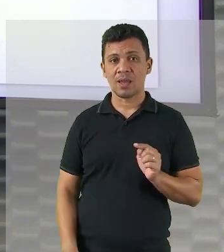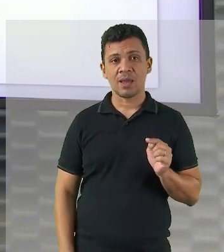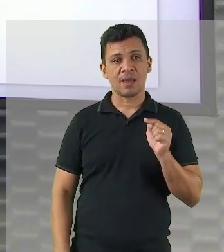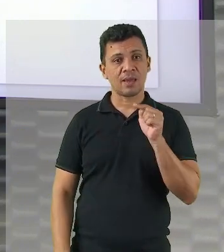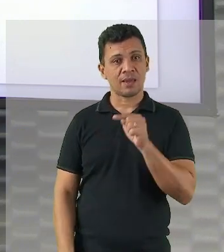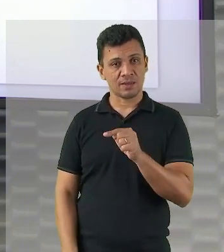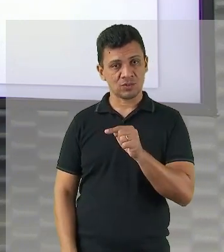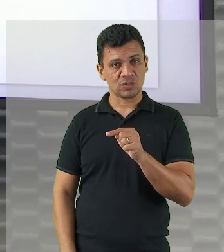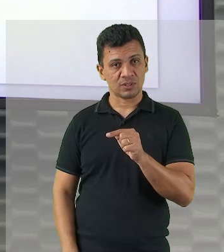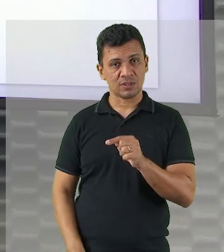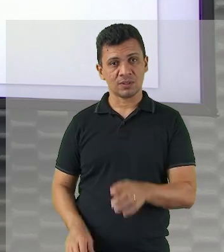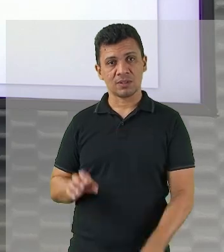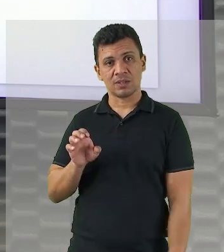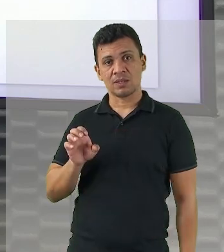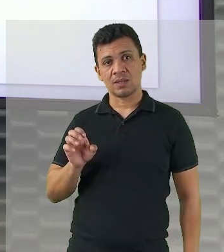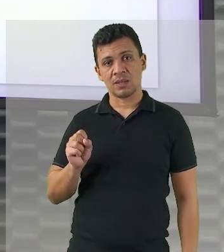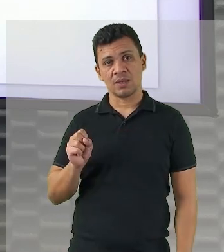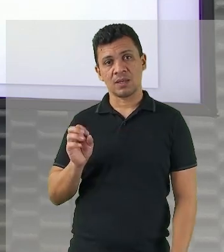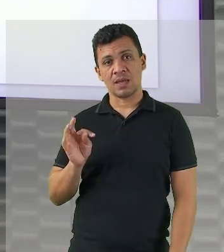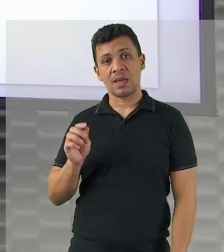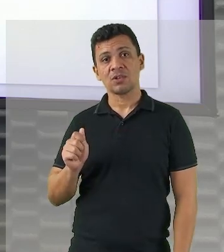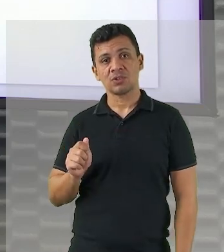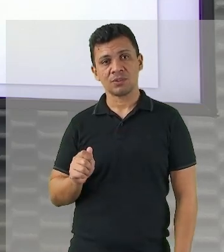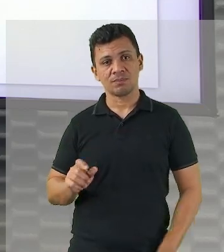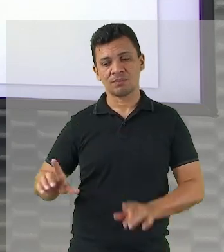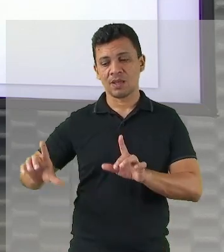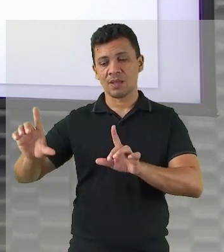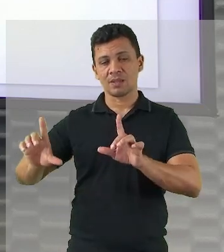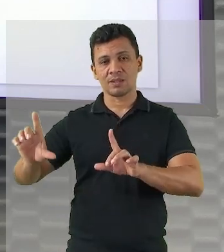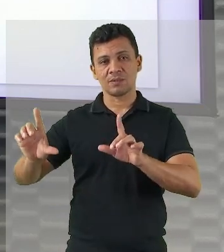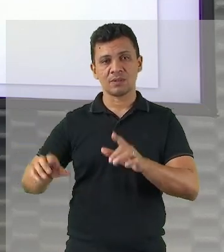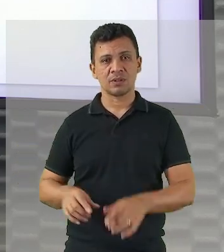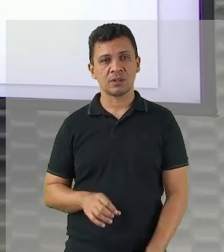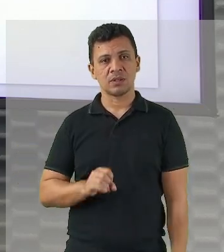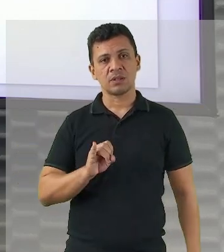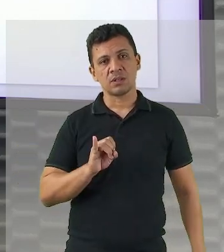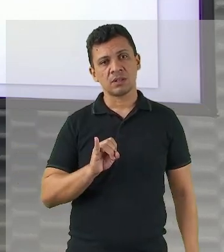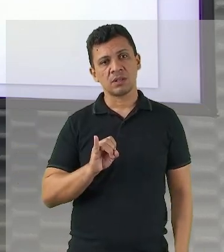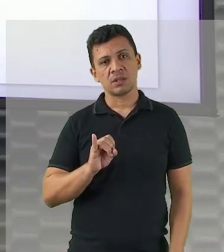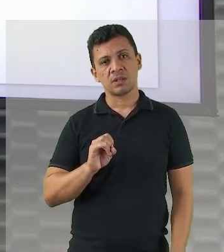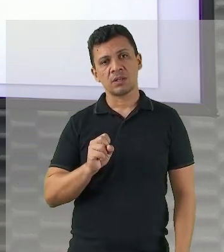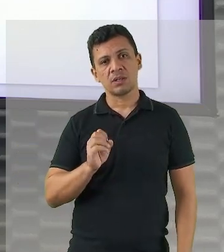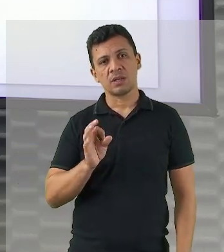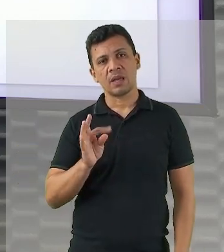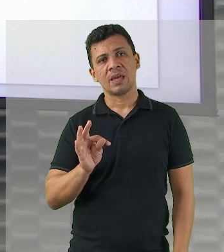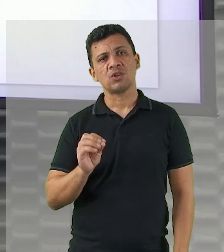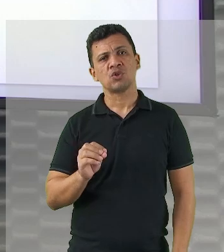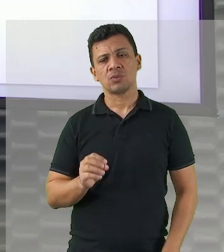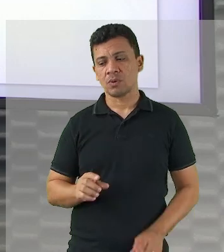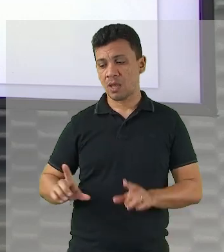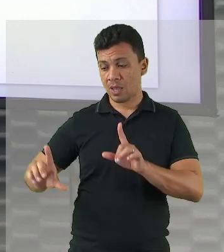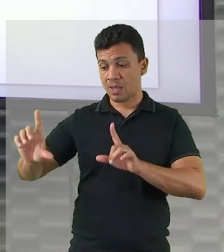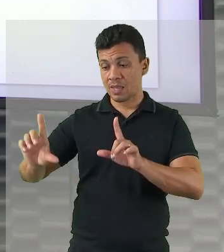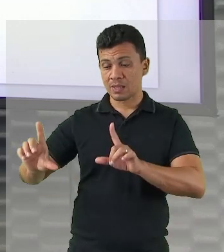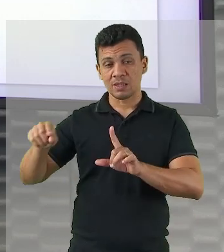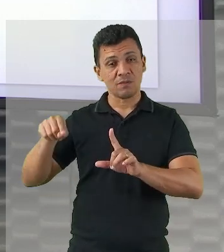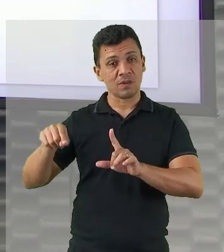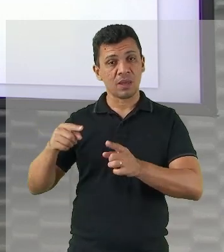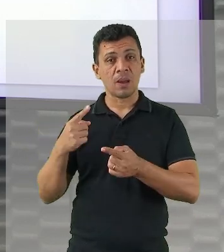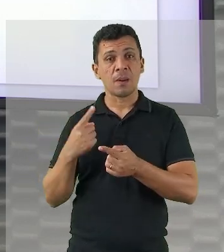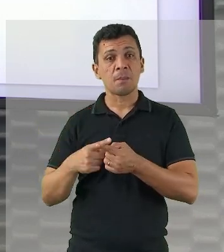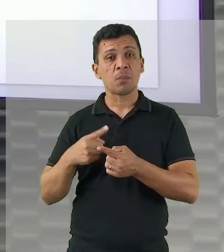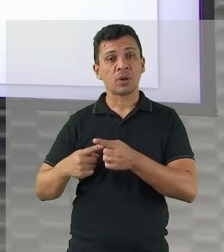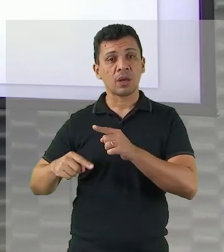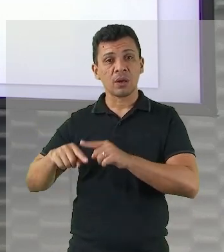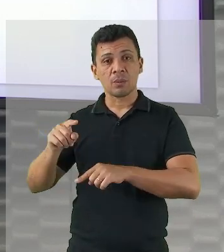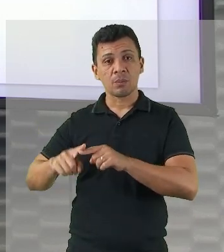isto é a TV. Por que eu usei isto? Por que eu usei o this? Porque eu estou falando de um